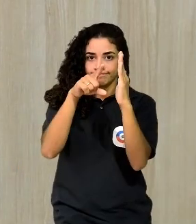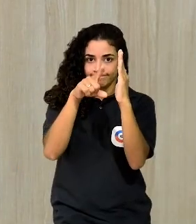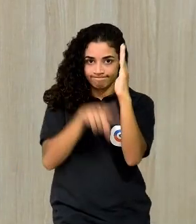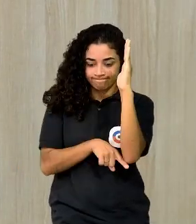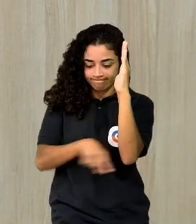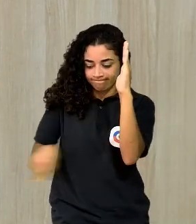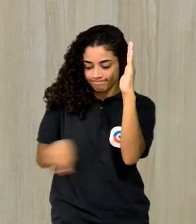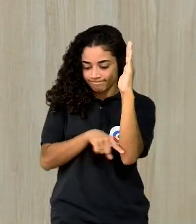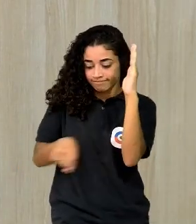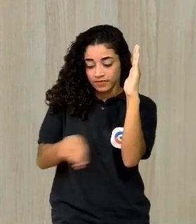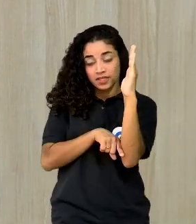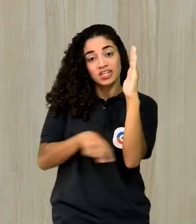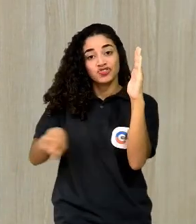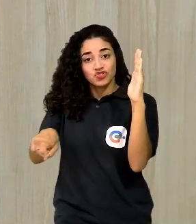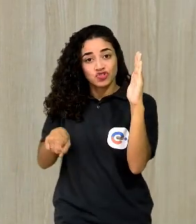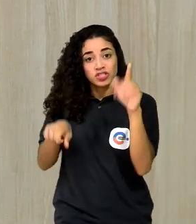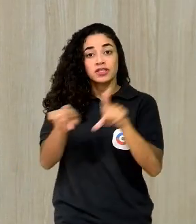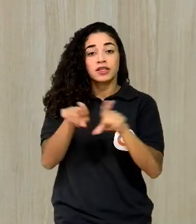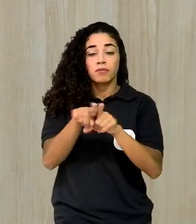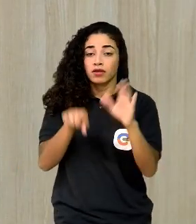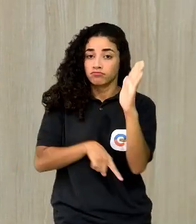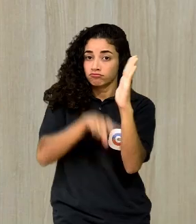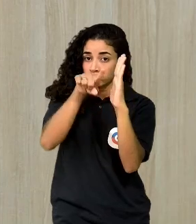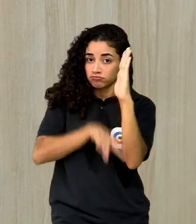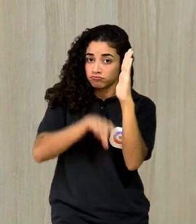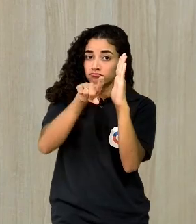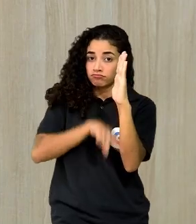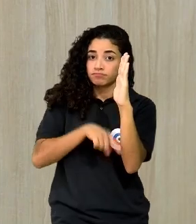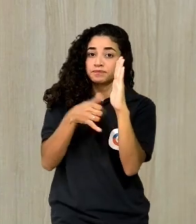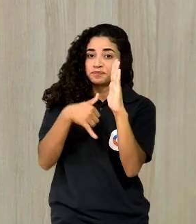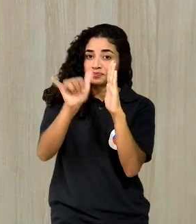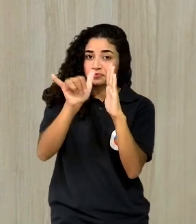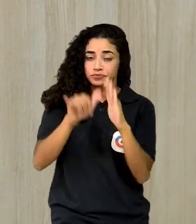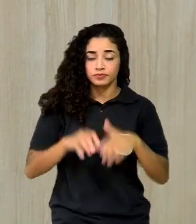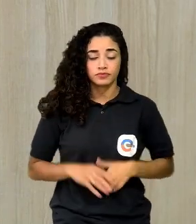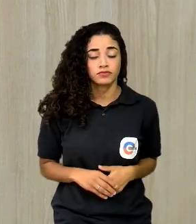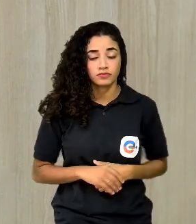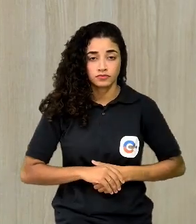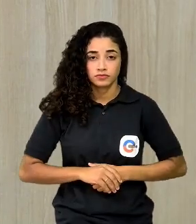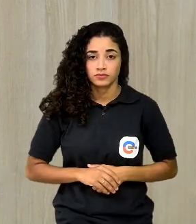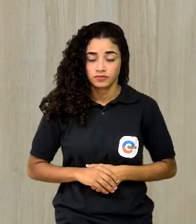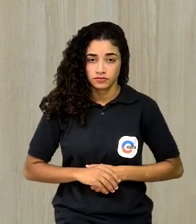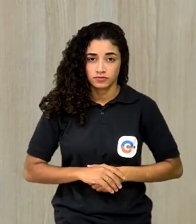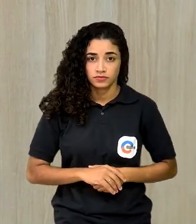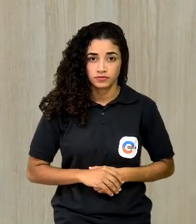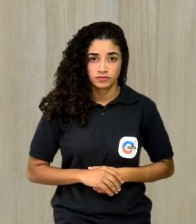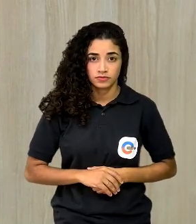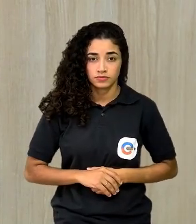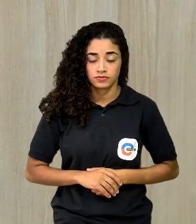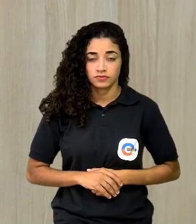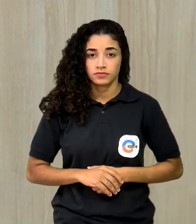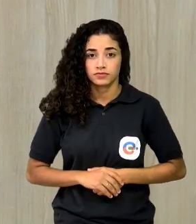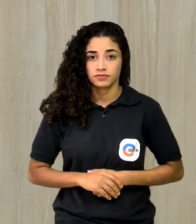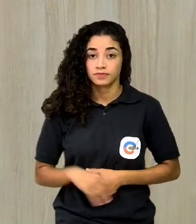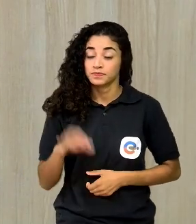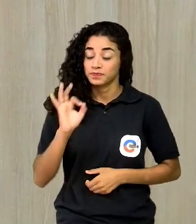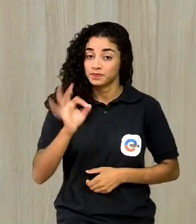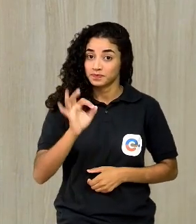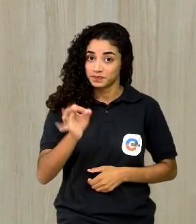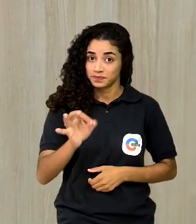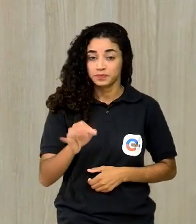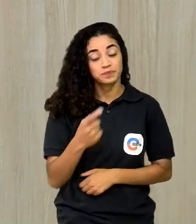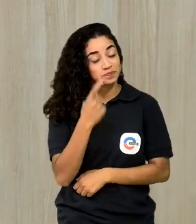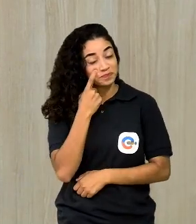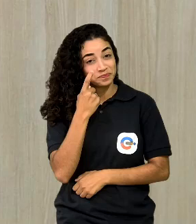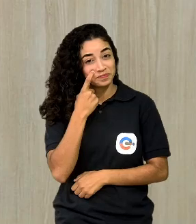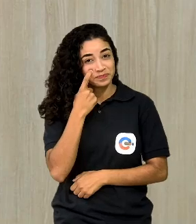X, e depois a posição em relação ao eixo vertical, que é o eixo Y, tá? Então, ó,